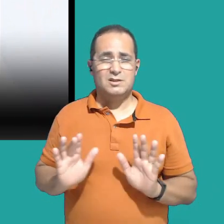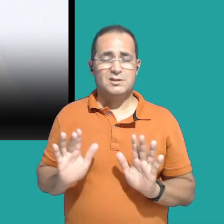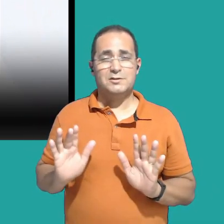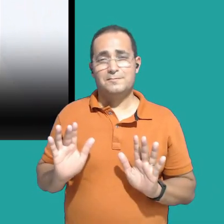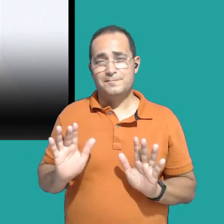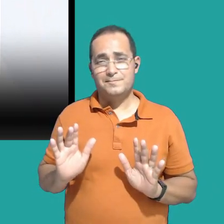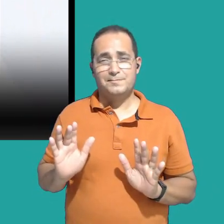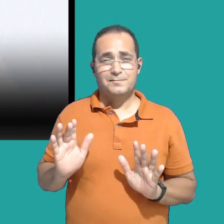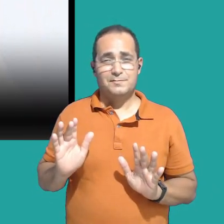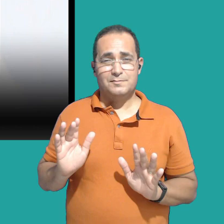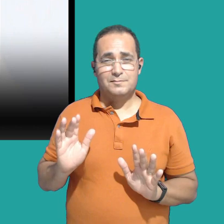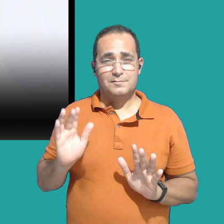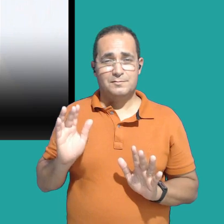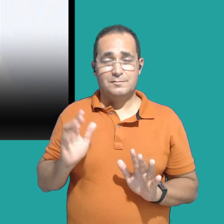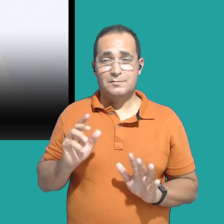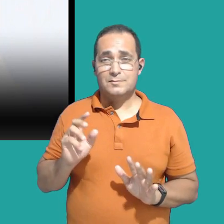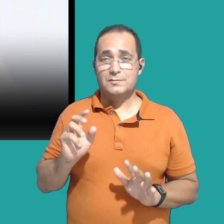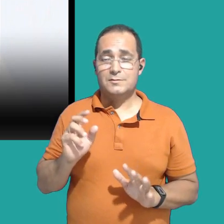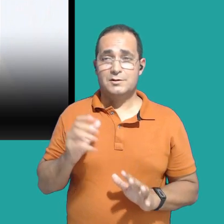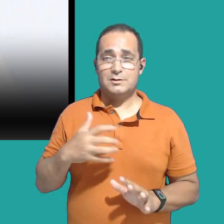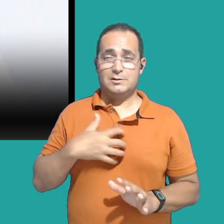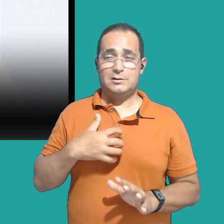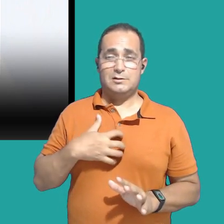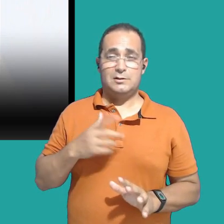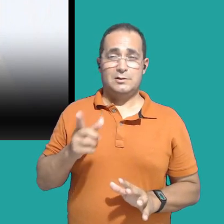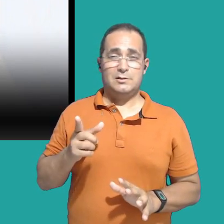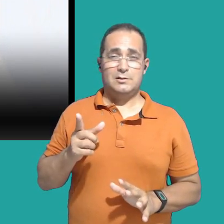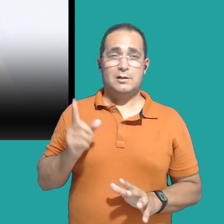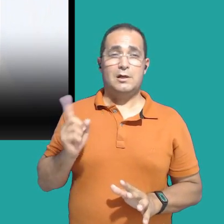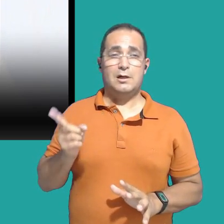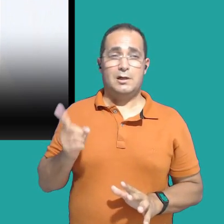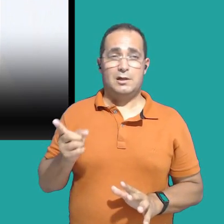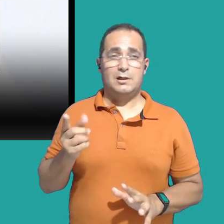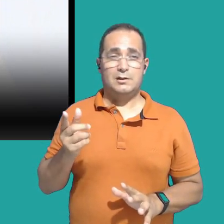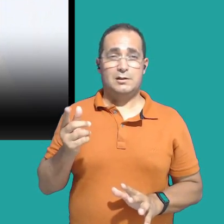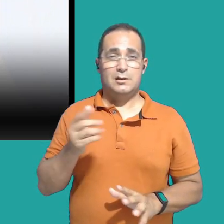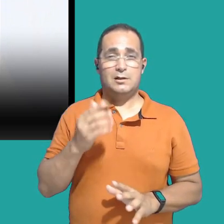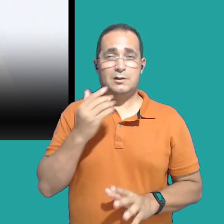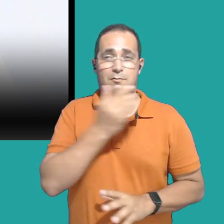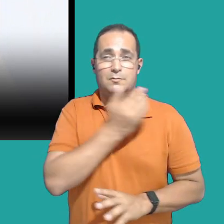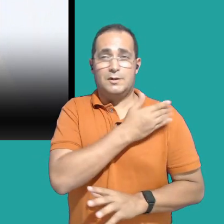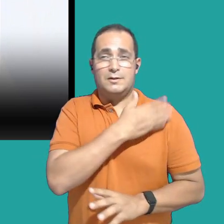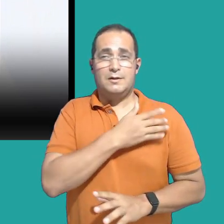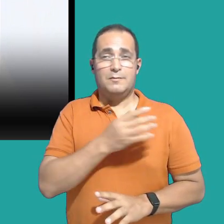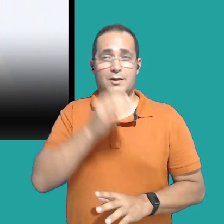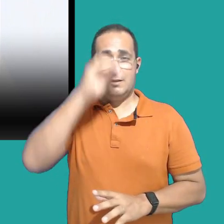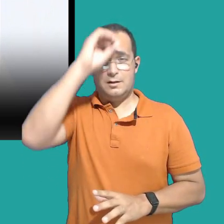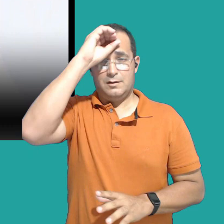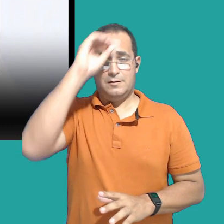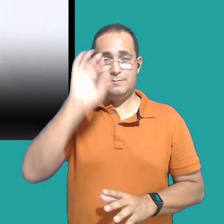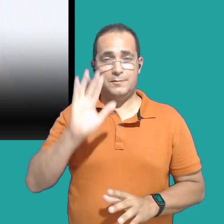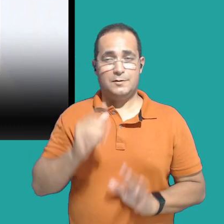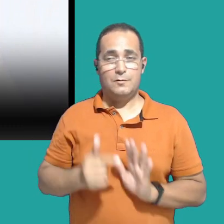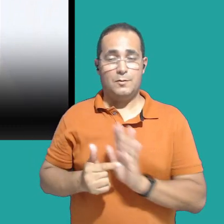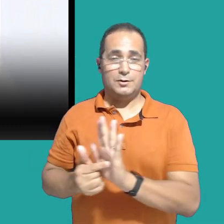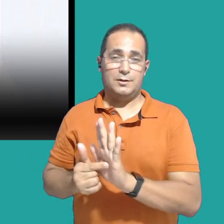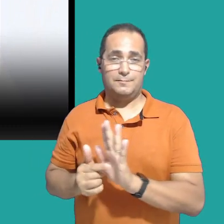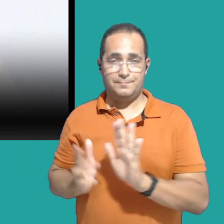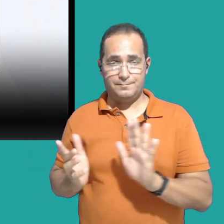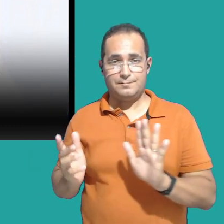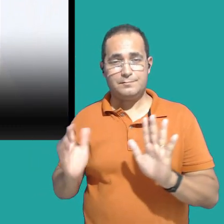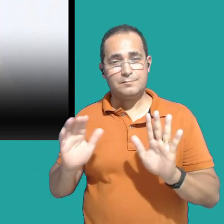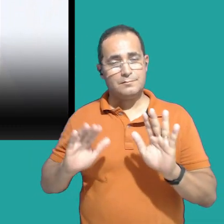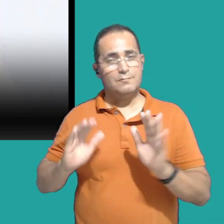são coisas que a gente consegue. Às vezes a gente vê o preconceito e a gente pensa assim: essa pessoa está com preconceito porque ela não conhece. Mas